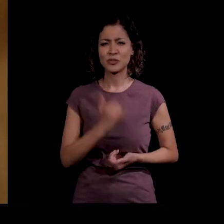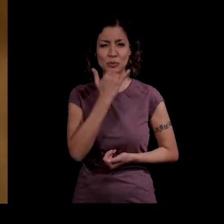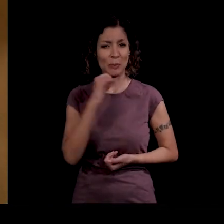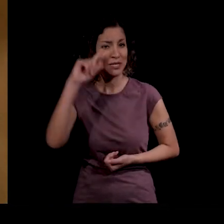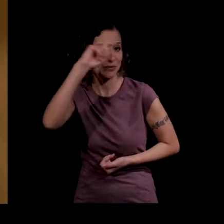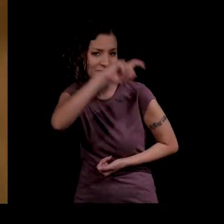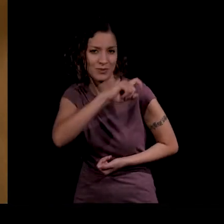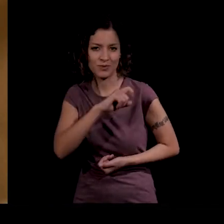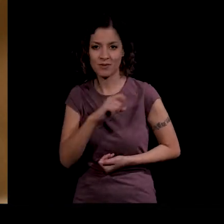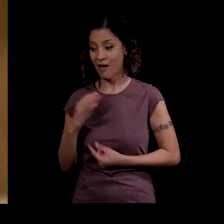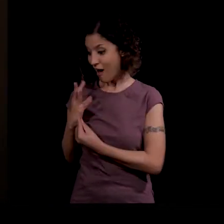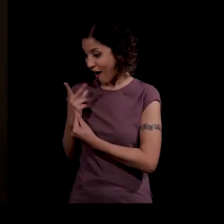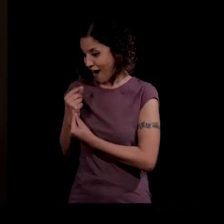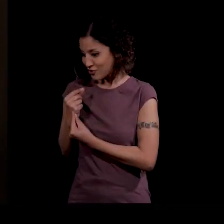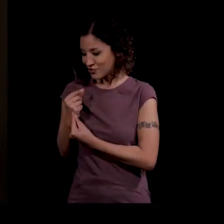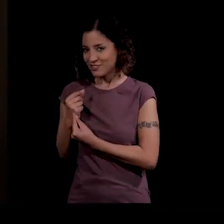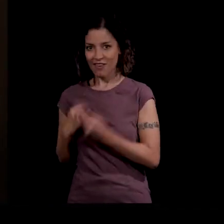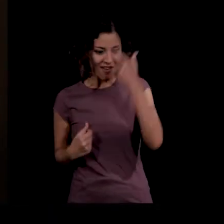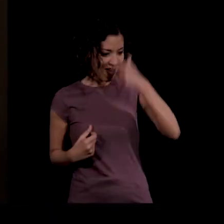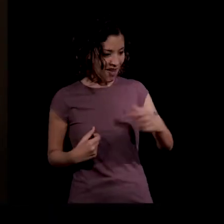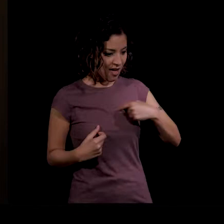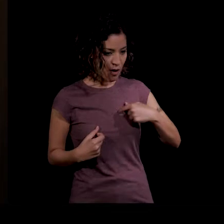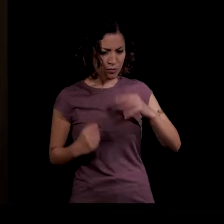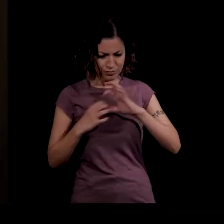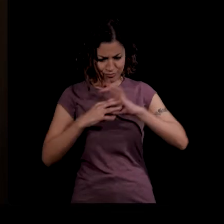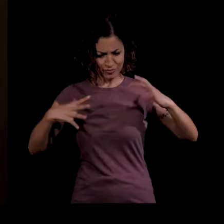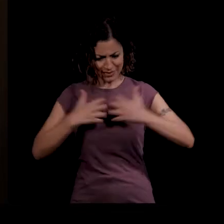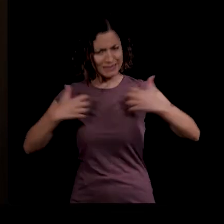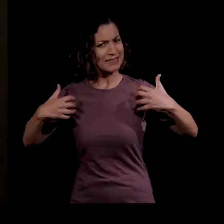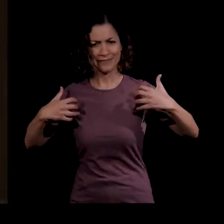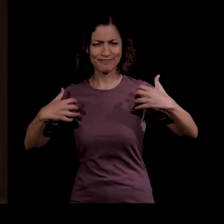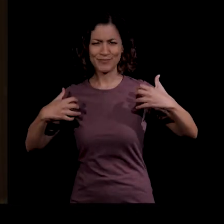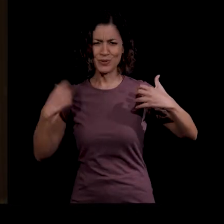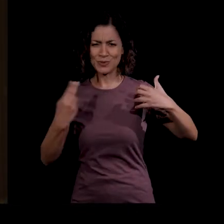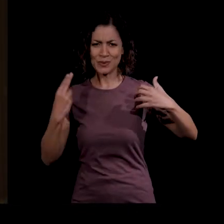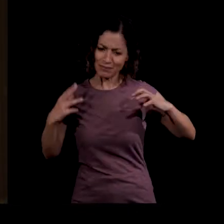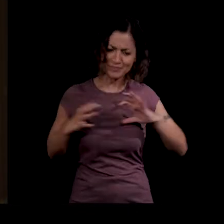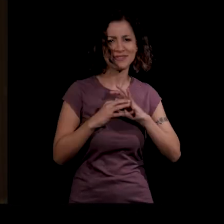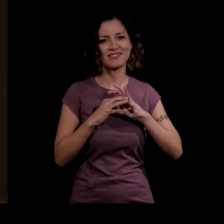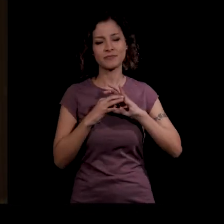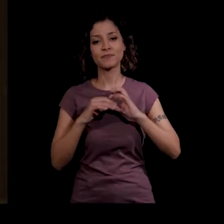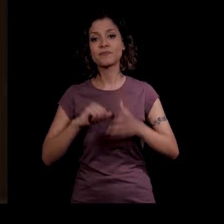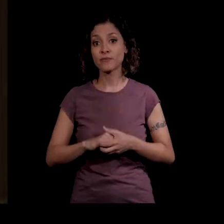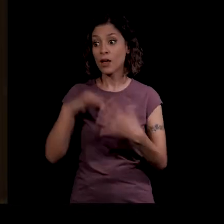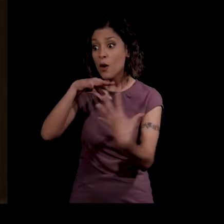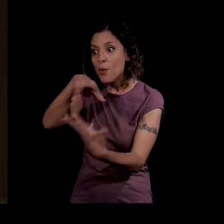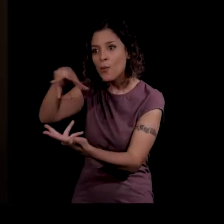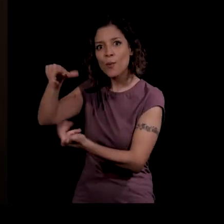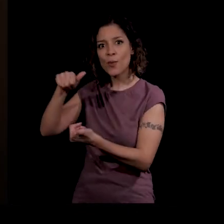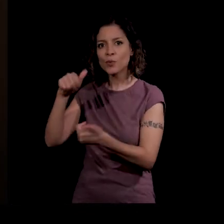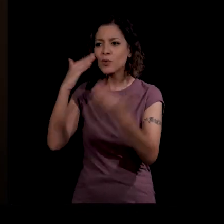Muito difícil de escolar ser artista de ser eu. É engraçado. Eu não entendo o mundo de outra maneira que não